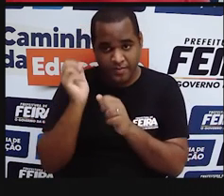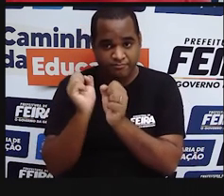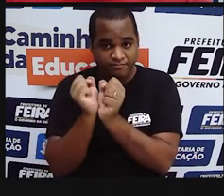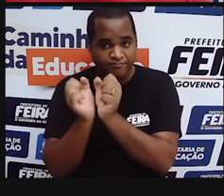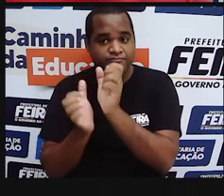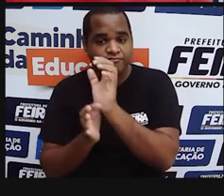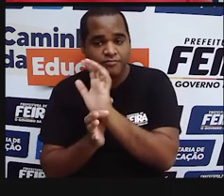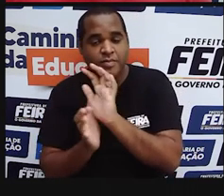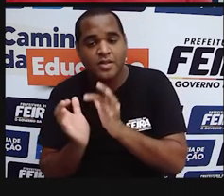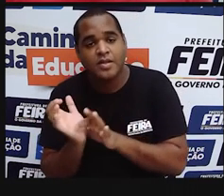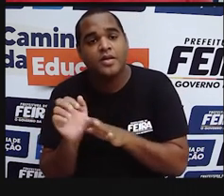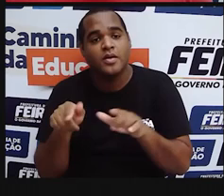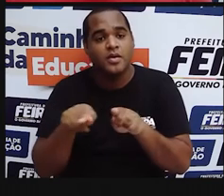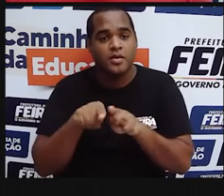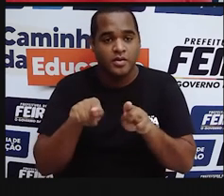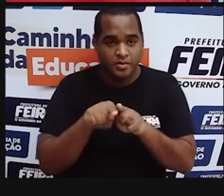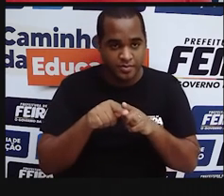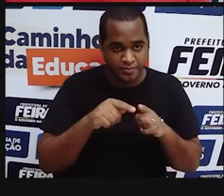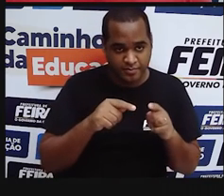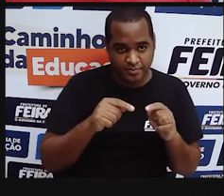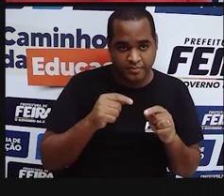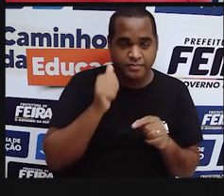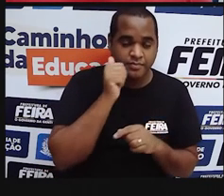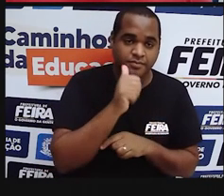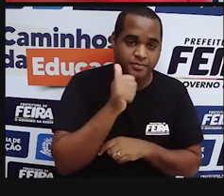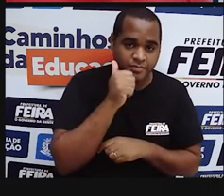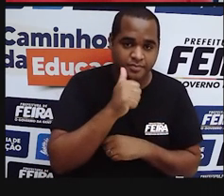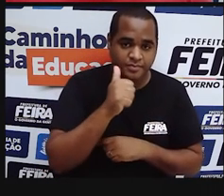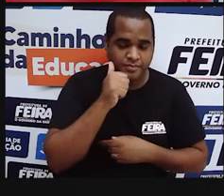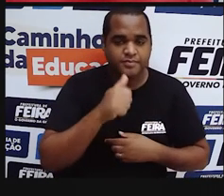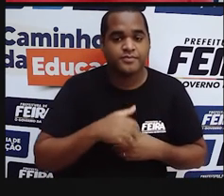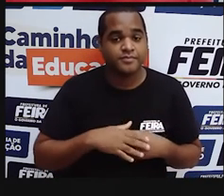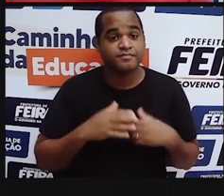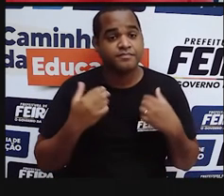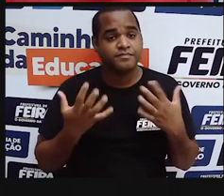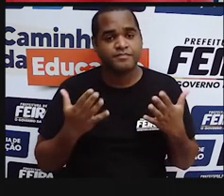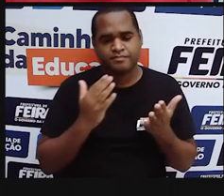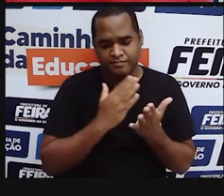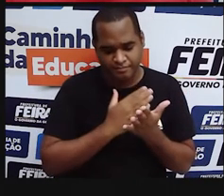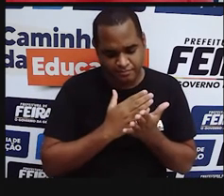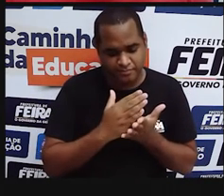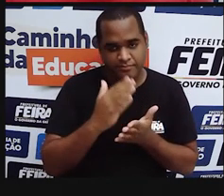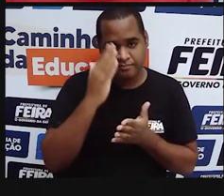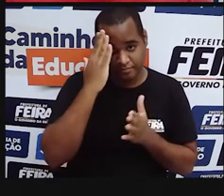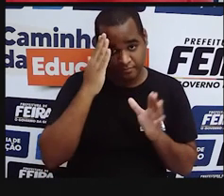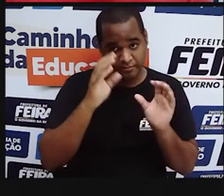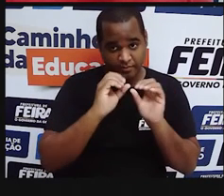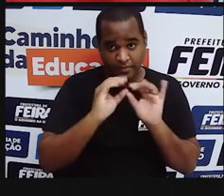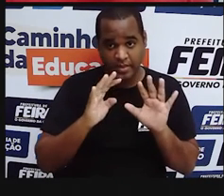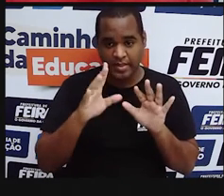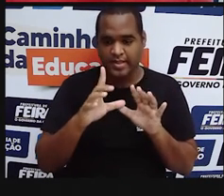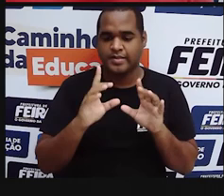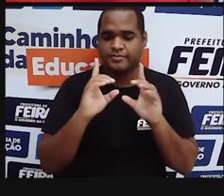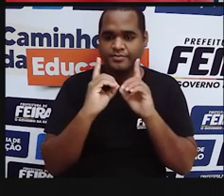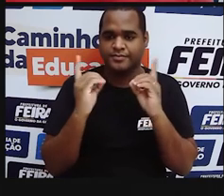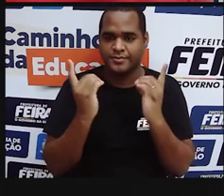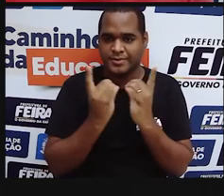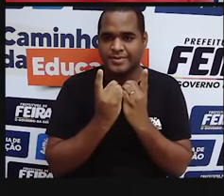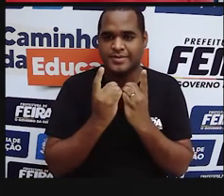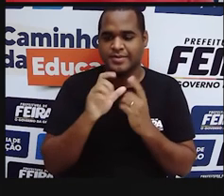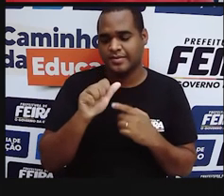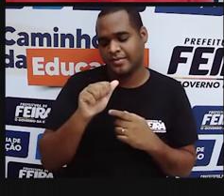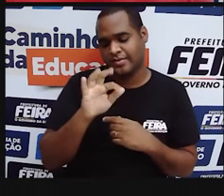os escravos e as mulheres. Ou seja, a gente começa a entender que a democracia